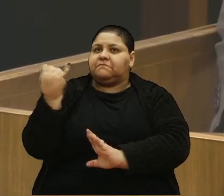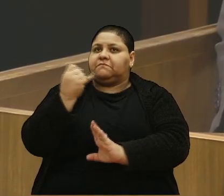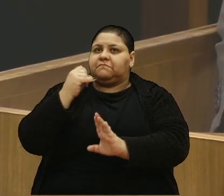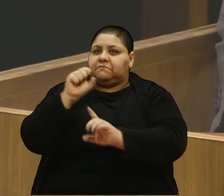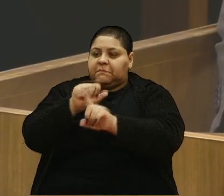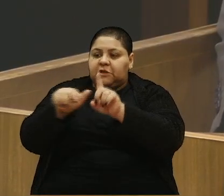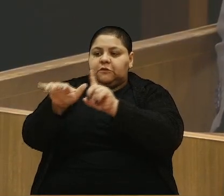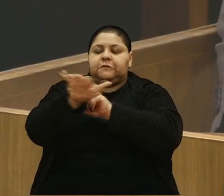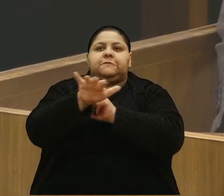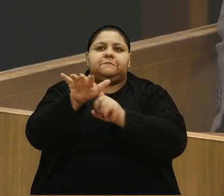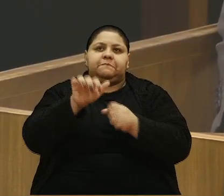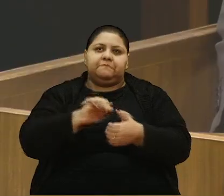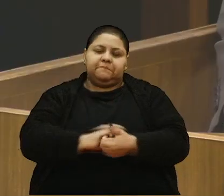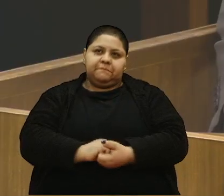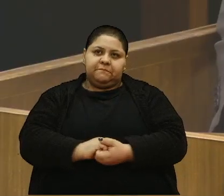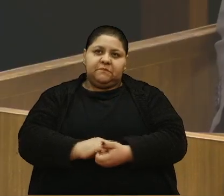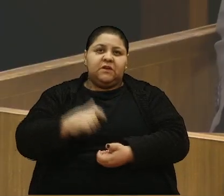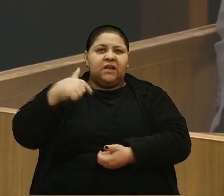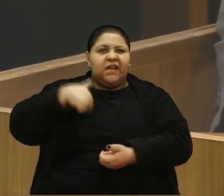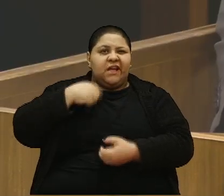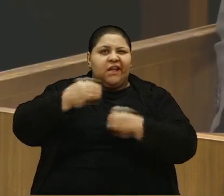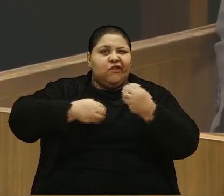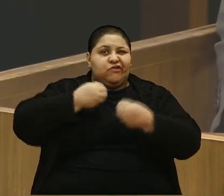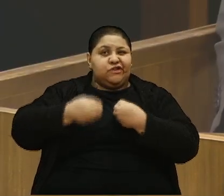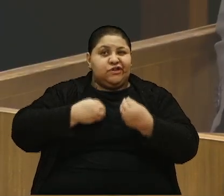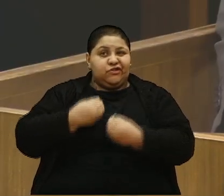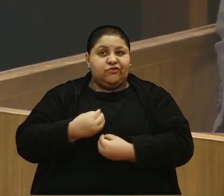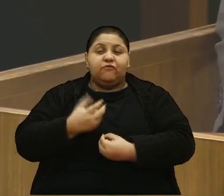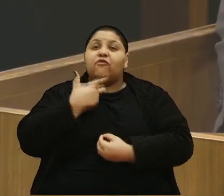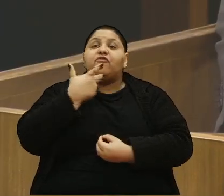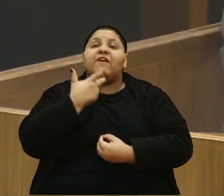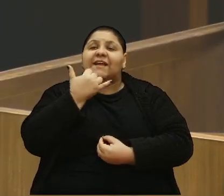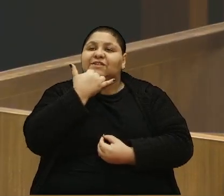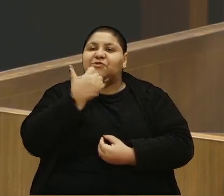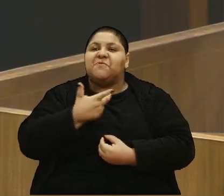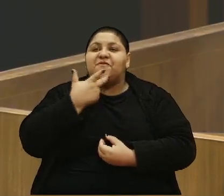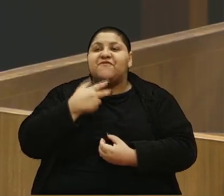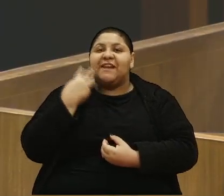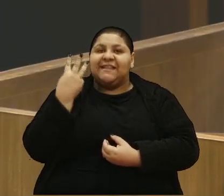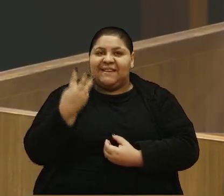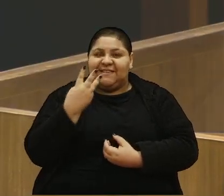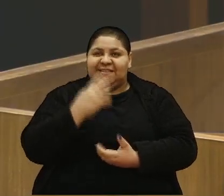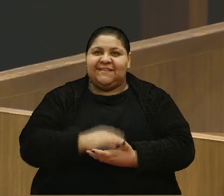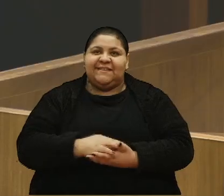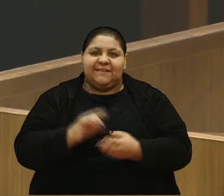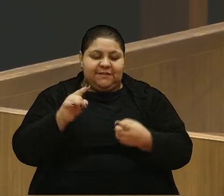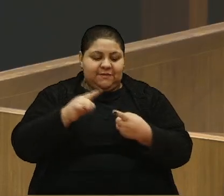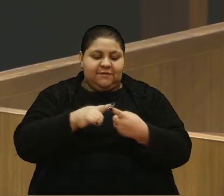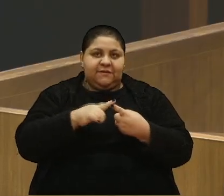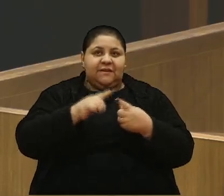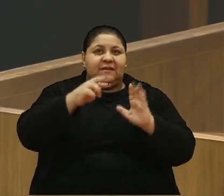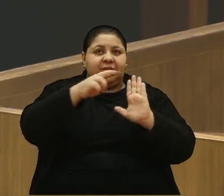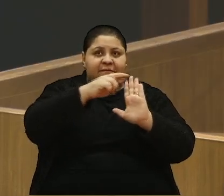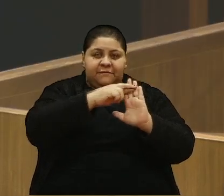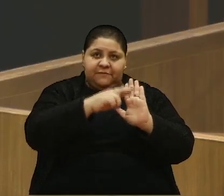sociedade. E eu cito 3 delas. A regularização,